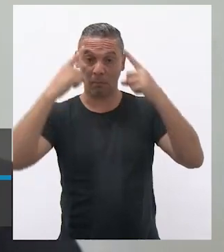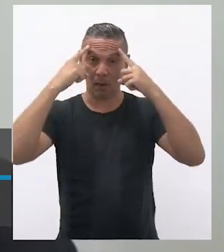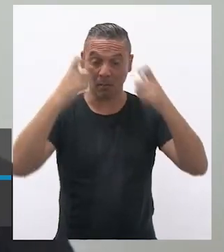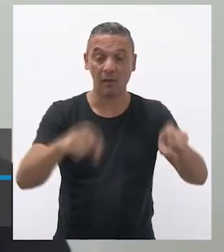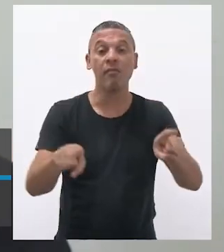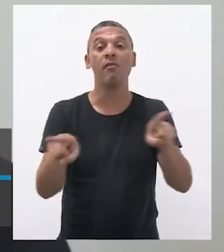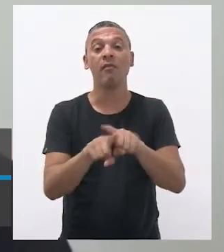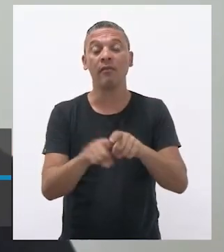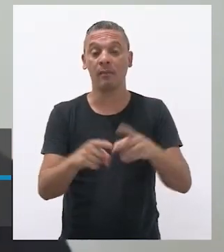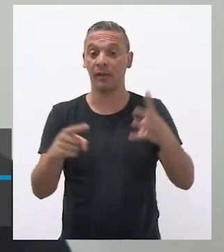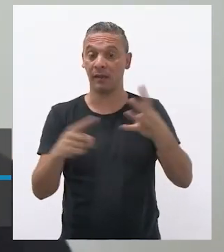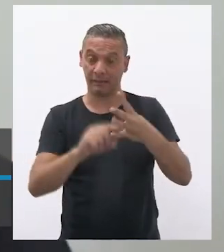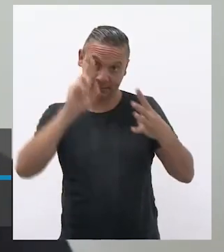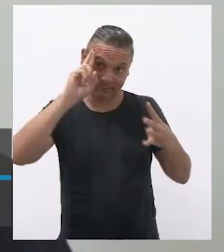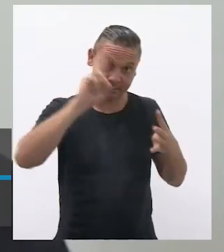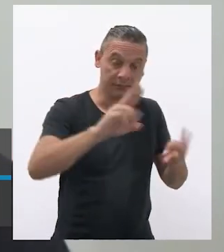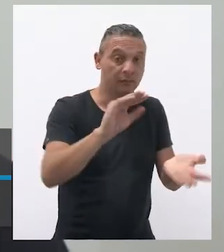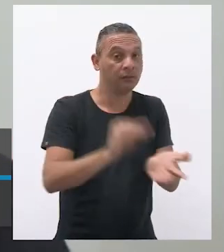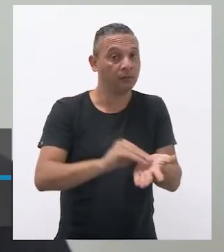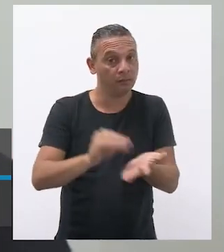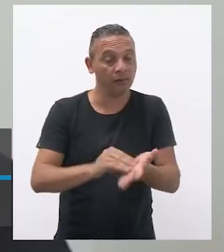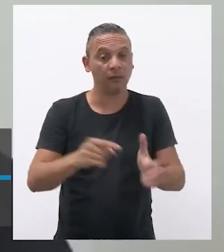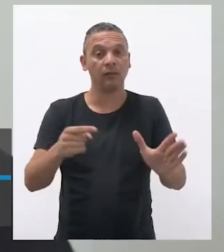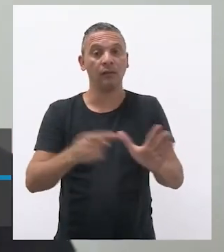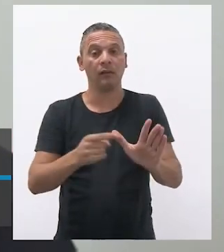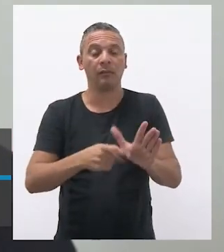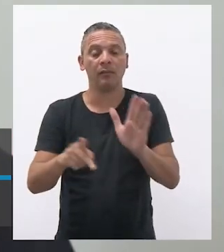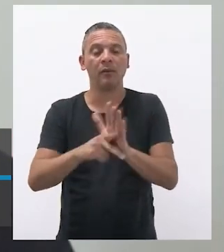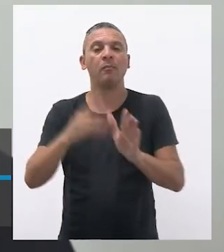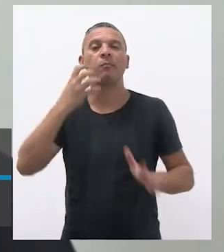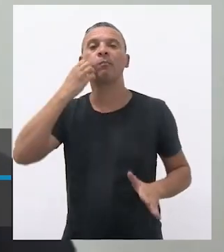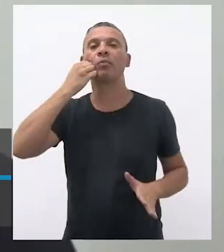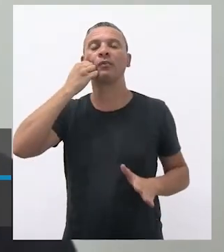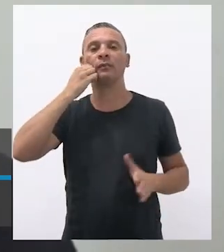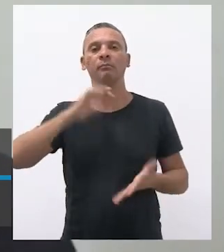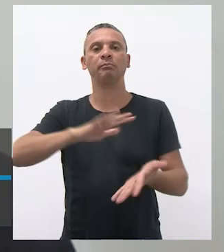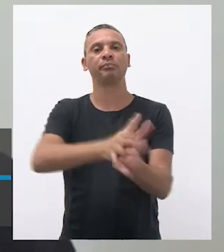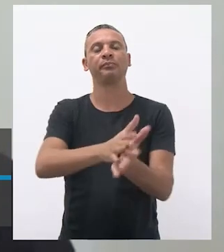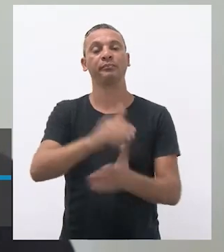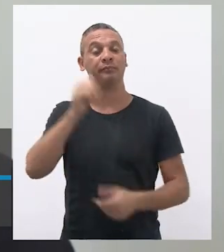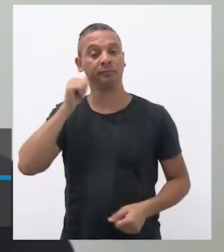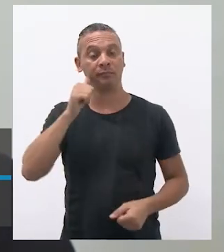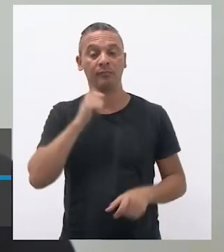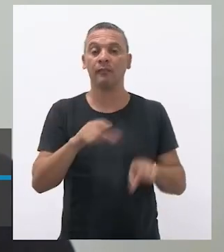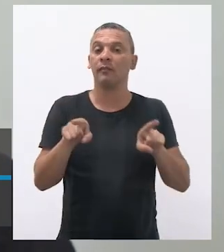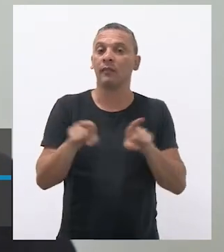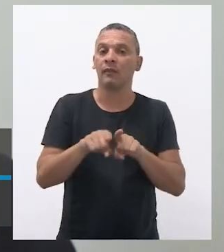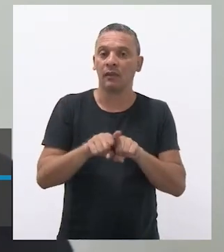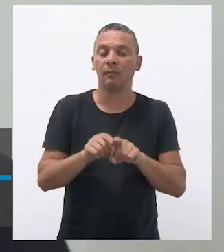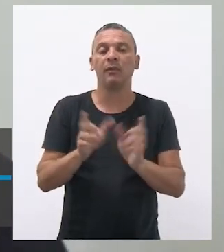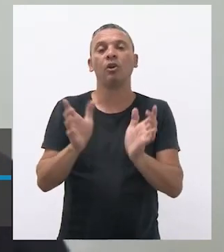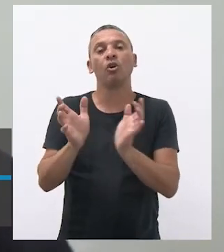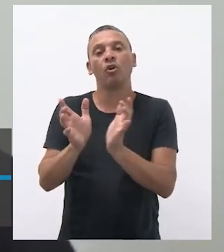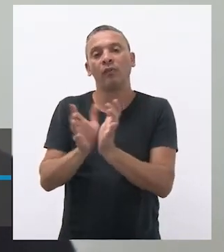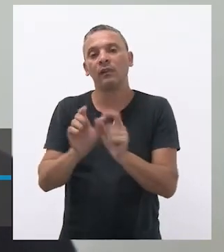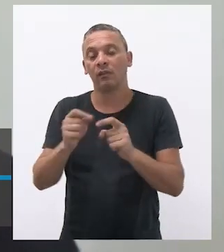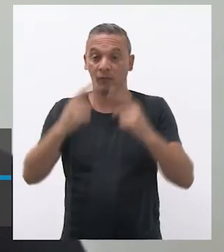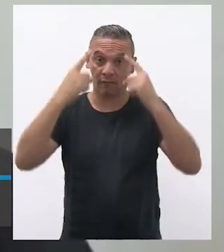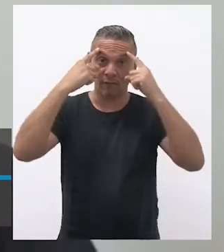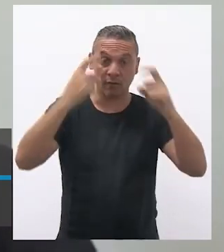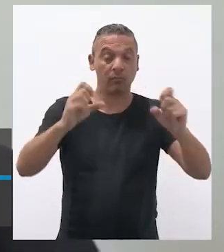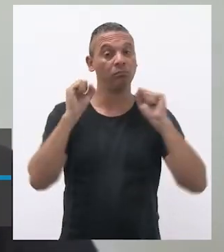cause morte, dano ou sofrimento físico, sexual ou psicológico às mulheres, tanto na esfera pública quanto na